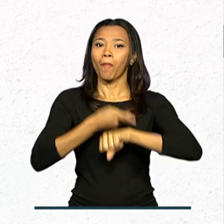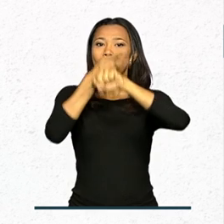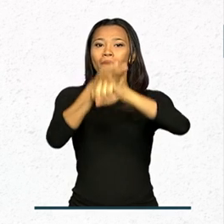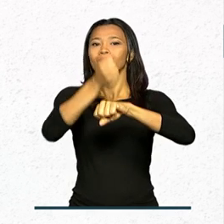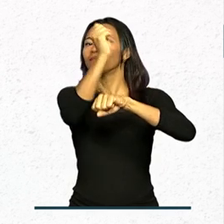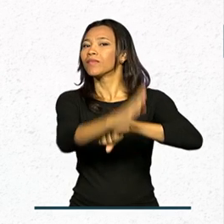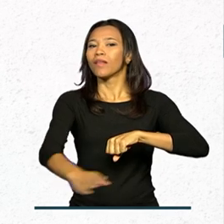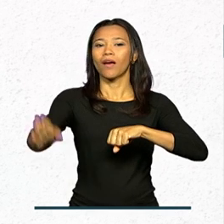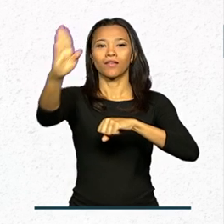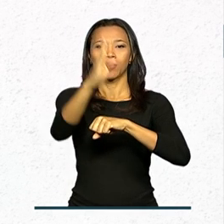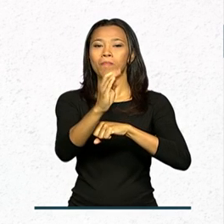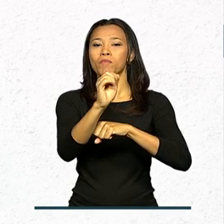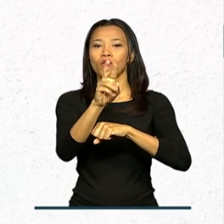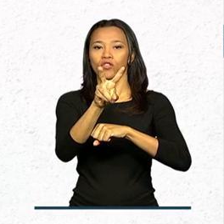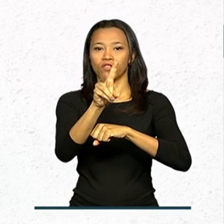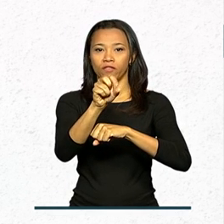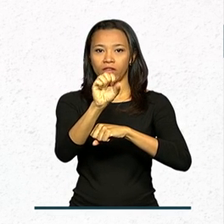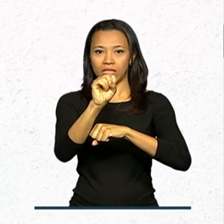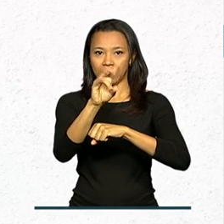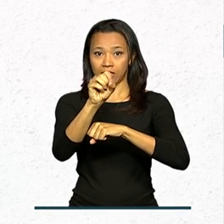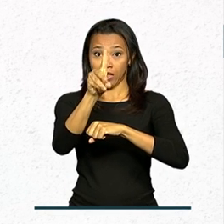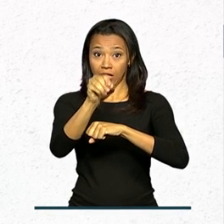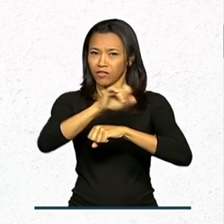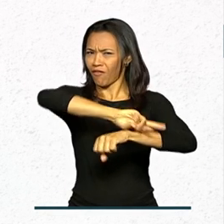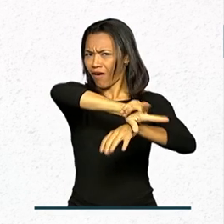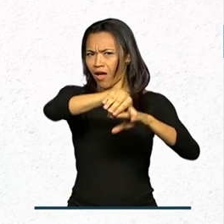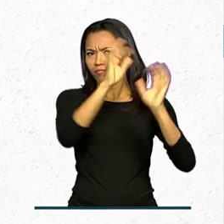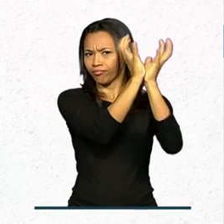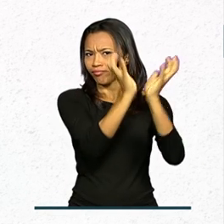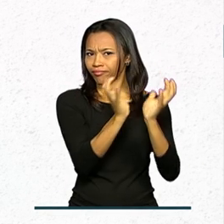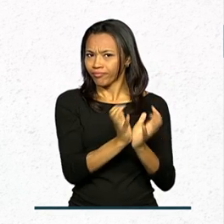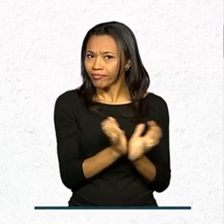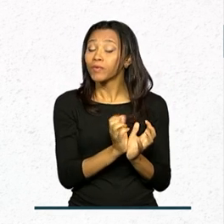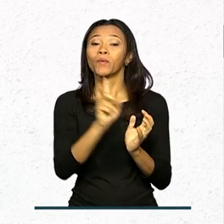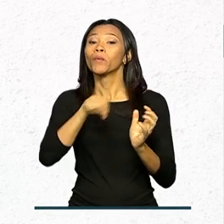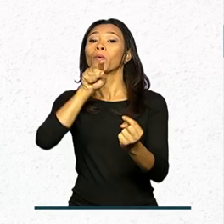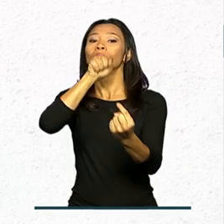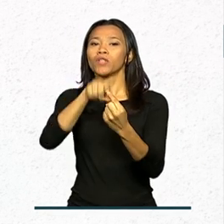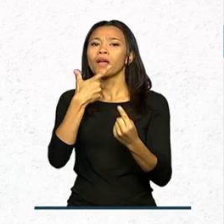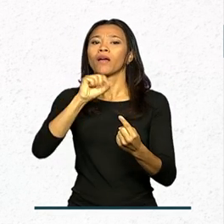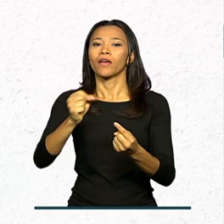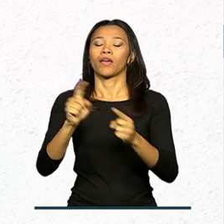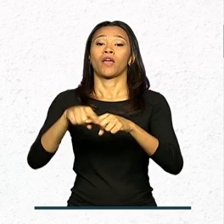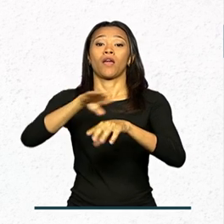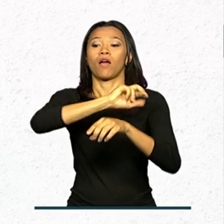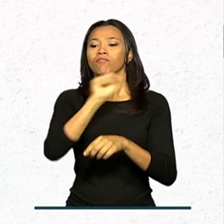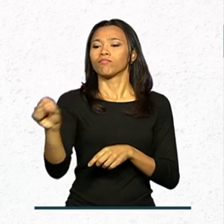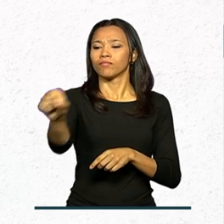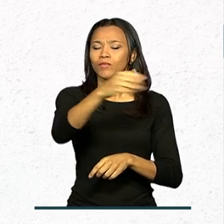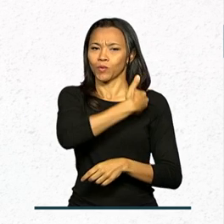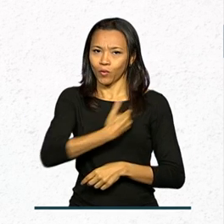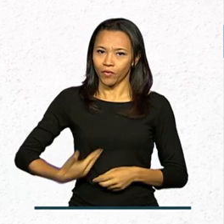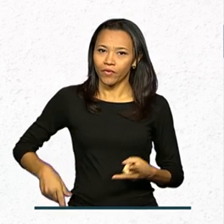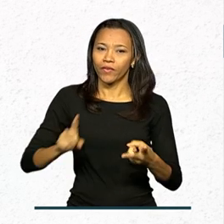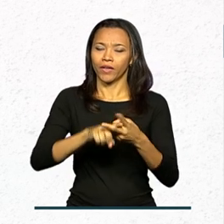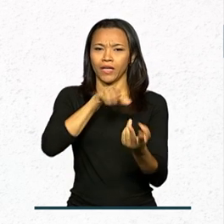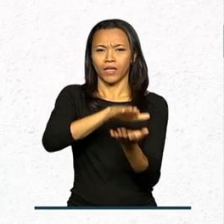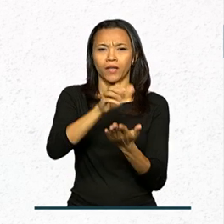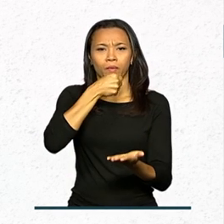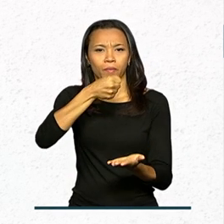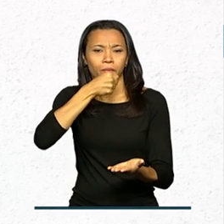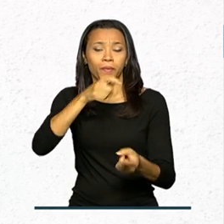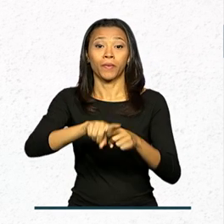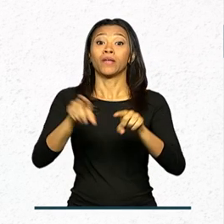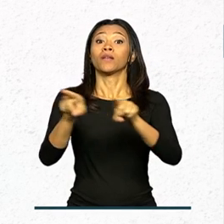da Biodiversidade. São várias categorias destinadas a órgãos públicos, iniciativa privada, imprensa, terceiro